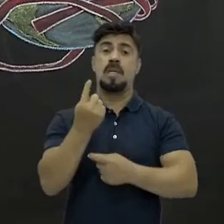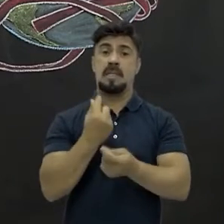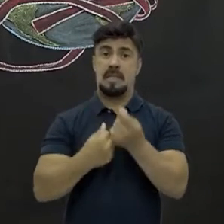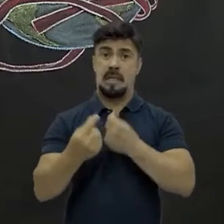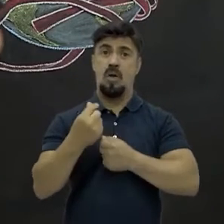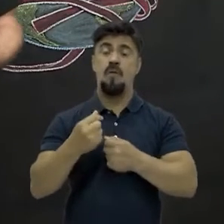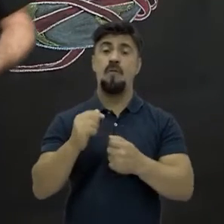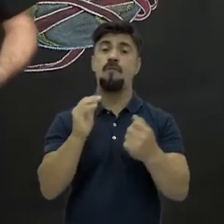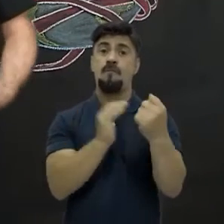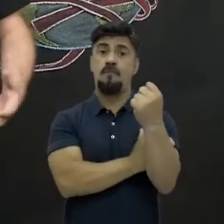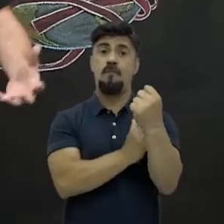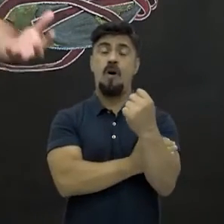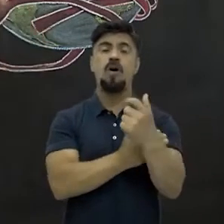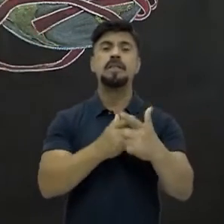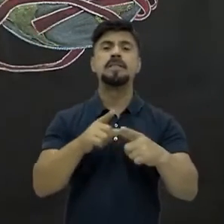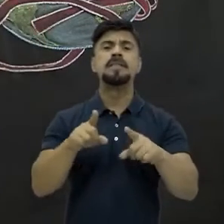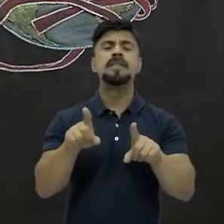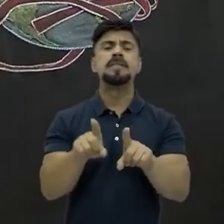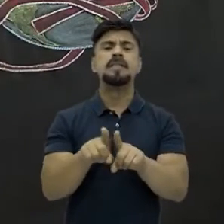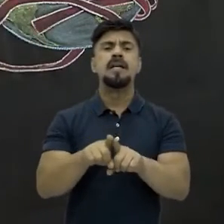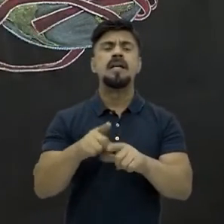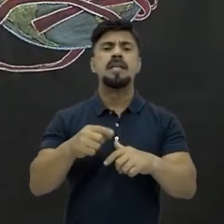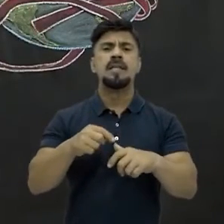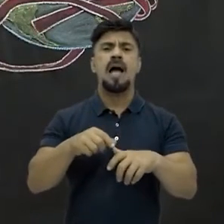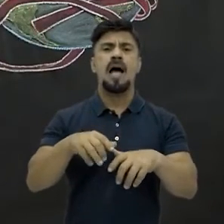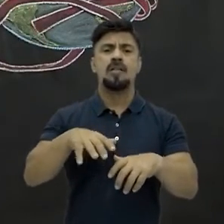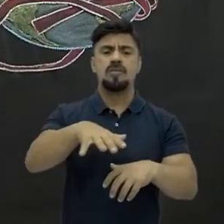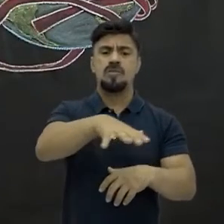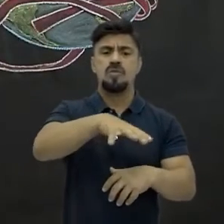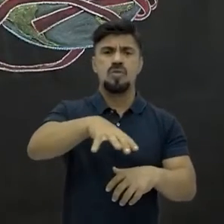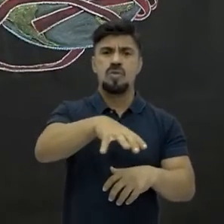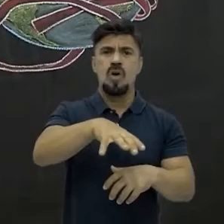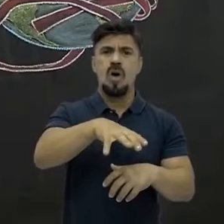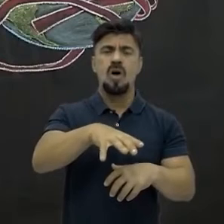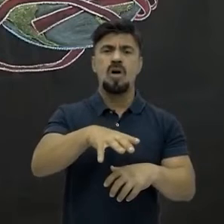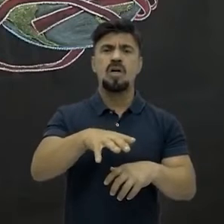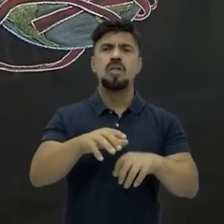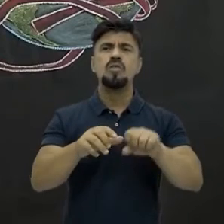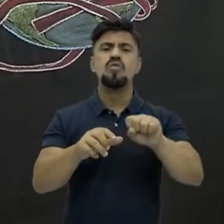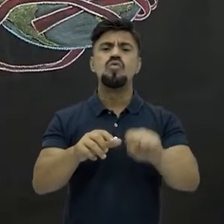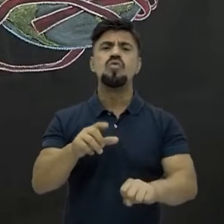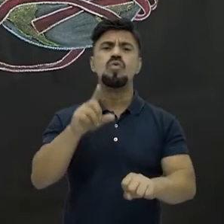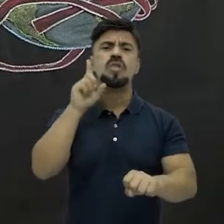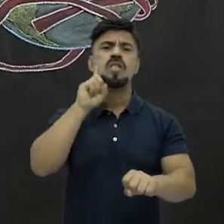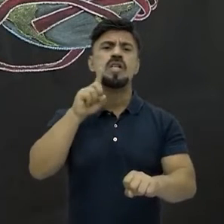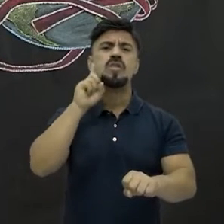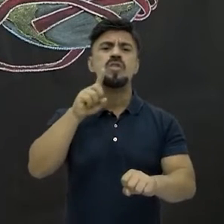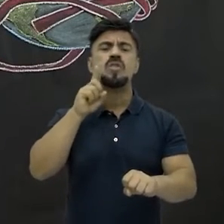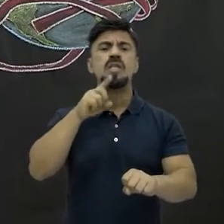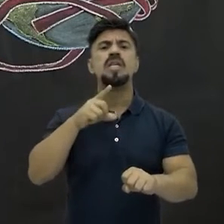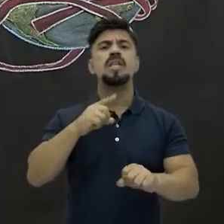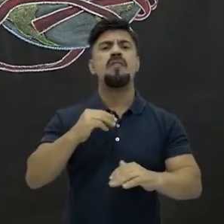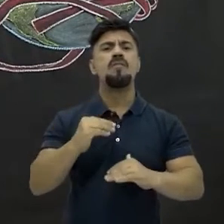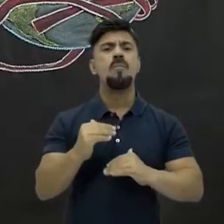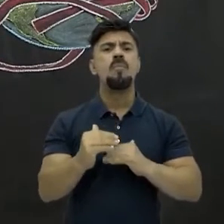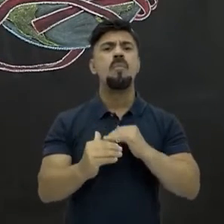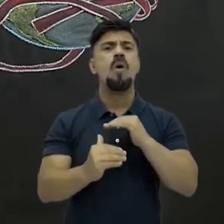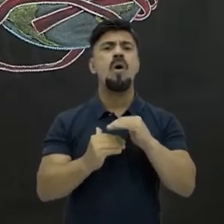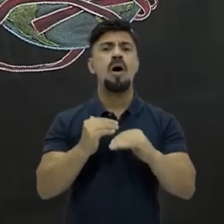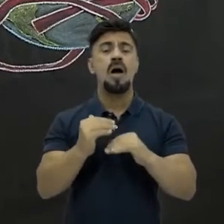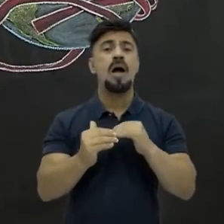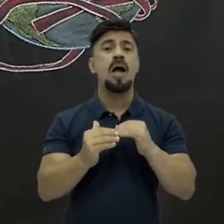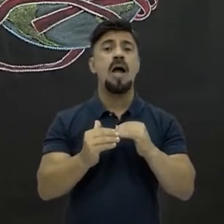forte. Agora, nas colônias ao sul dos Estados Unidos, já houve aí um processo de